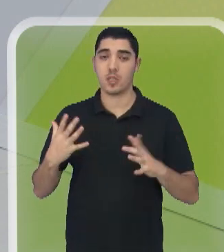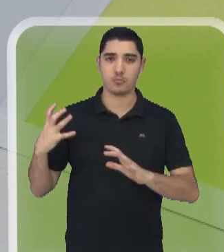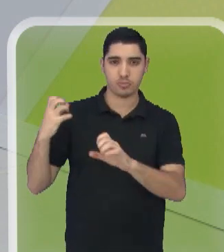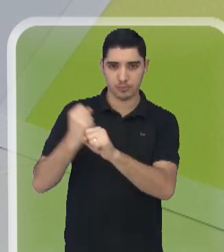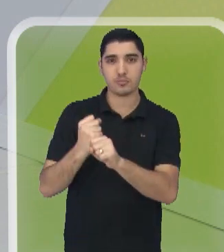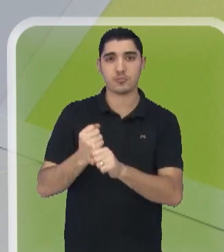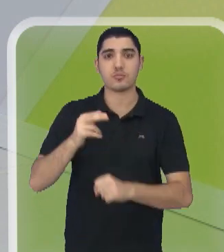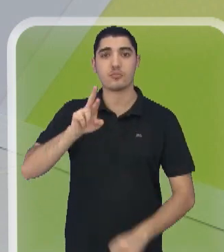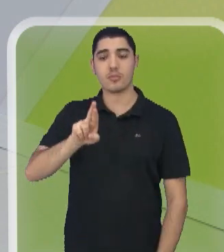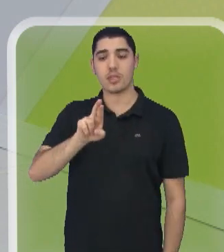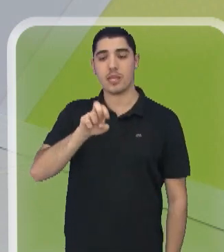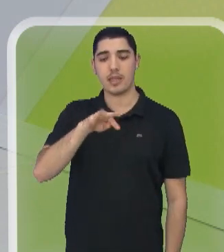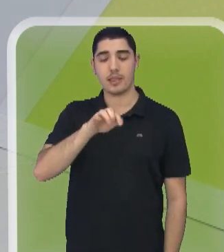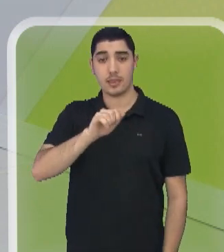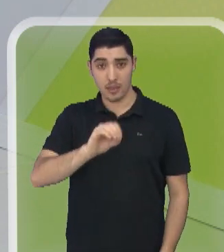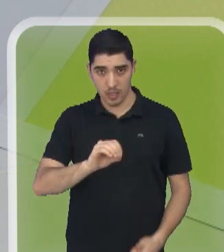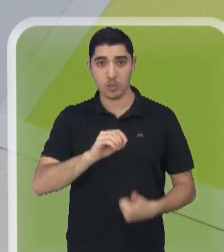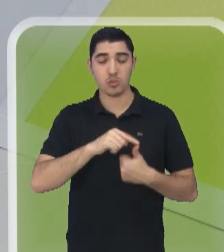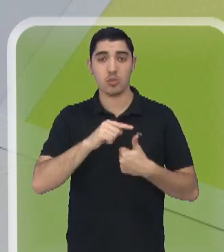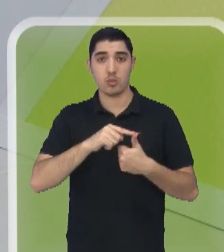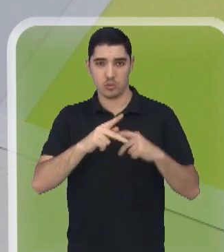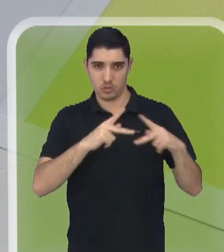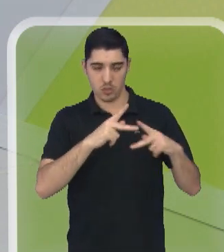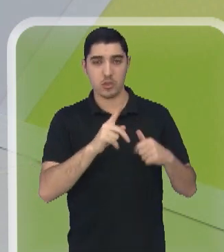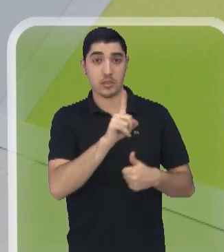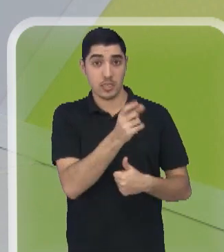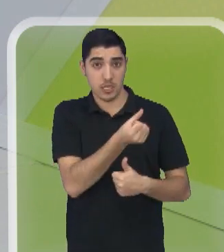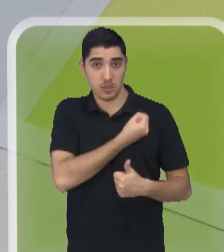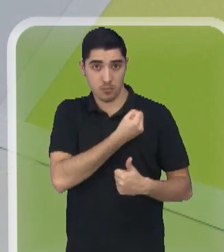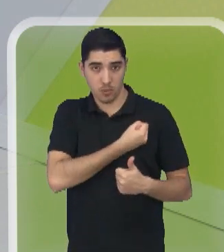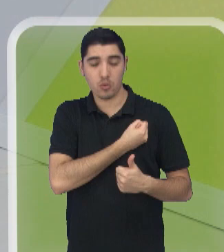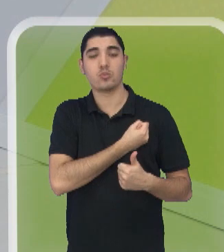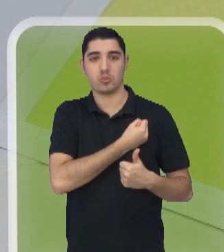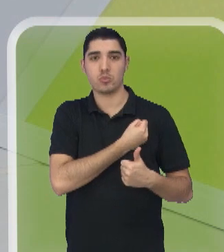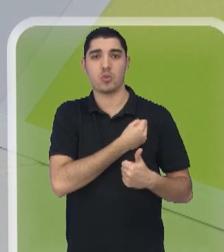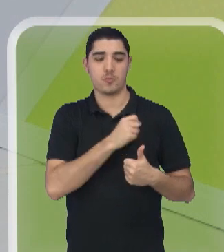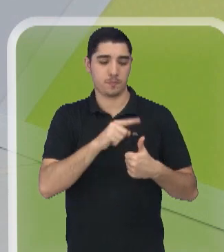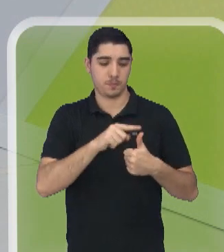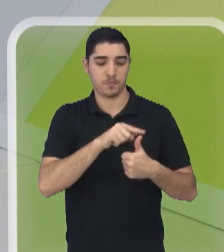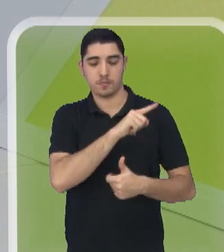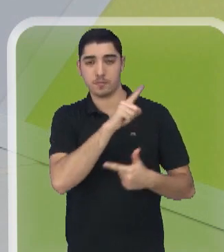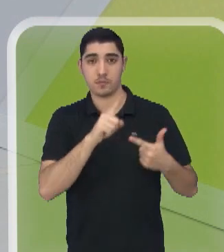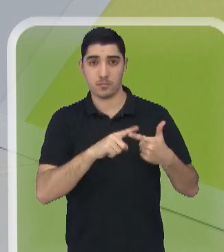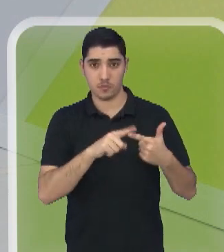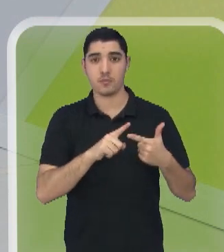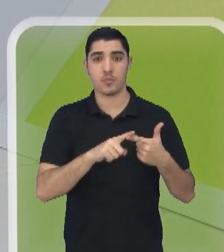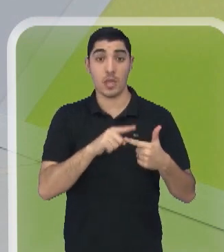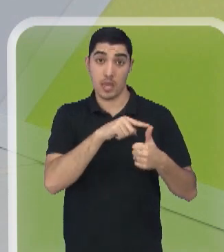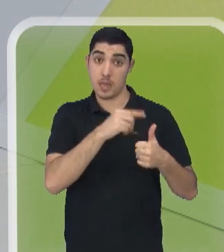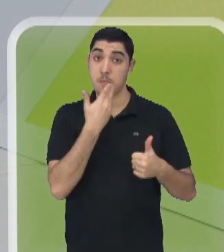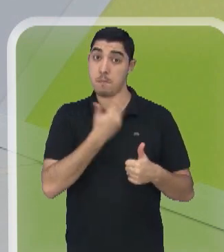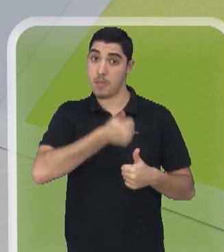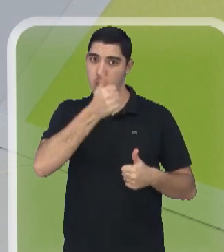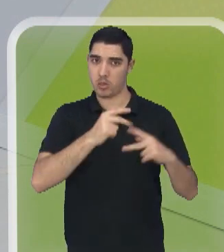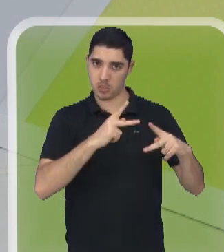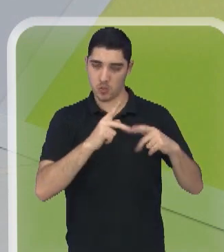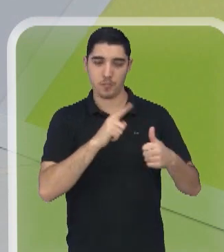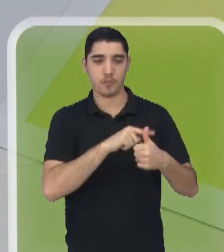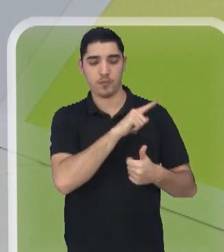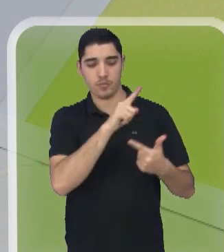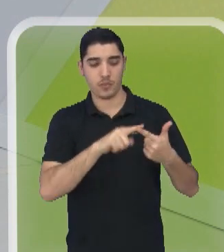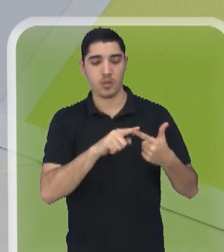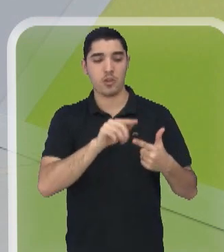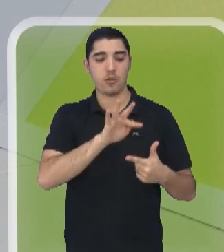partida, Renato Carbonari, pelo lado do São José, 16 pontos, 7 rebotes e 2 assistências, foi o melhor da equipe do São José, seguido